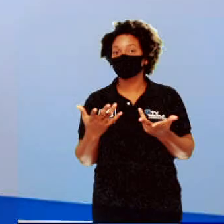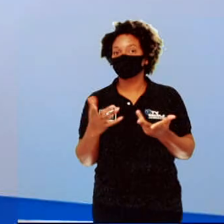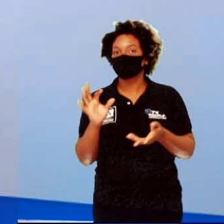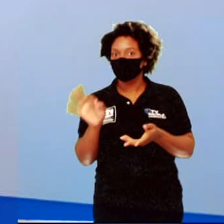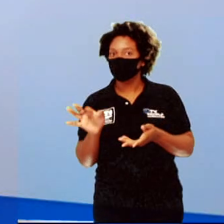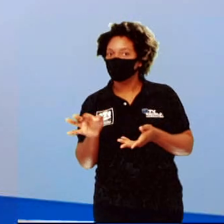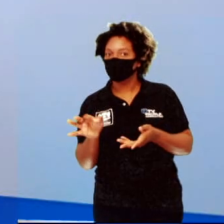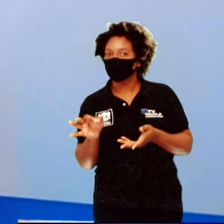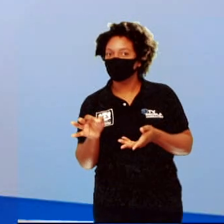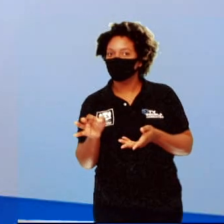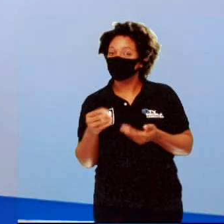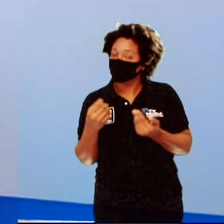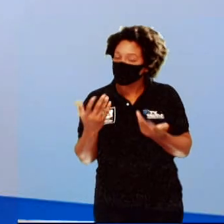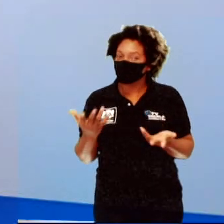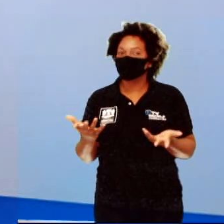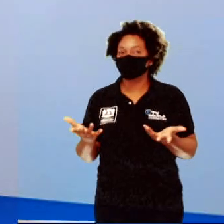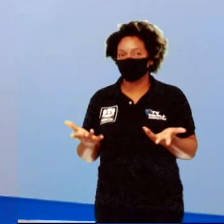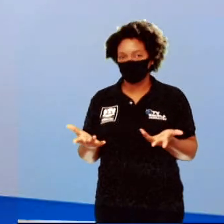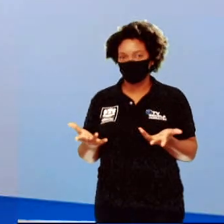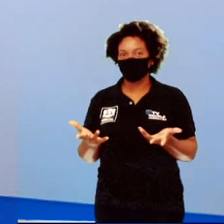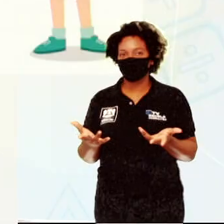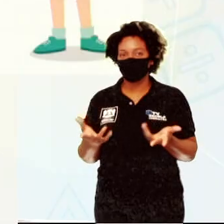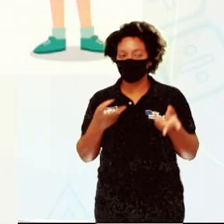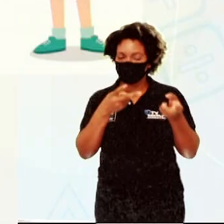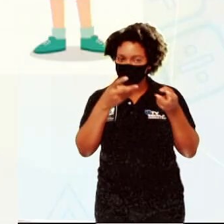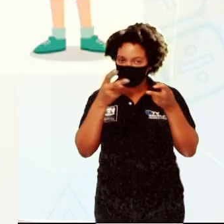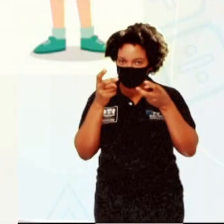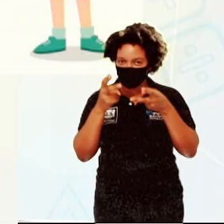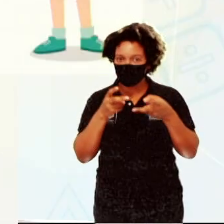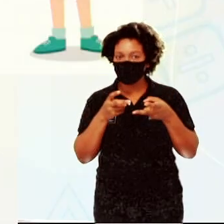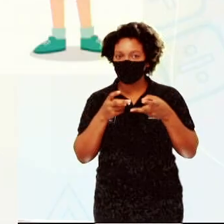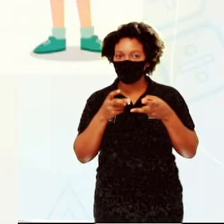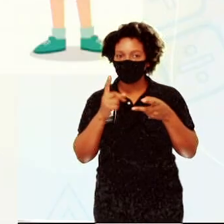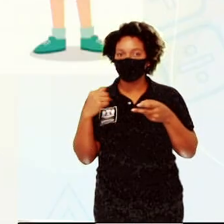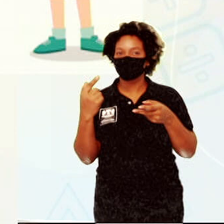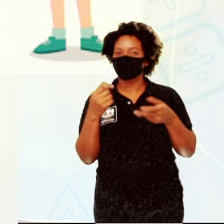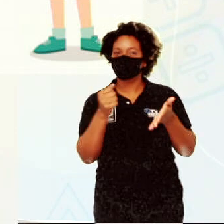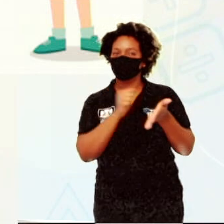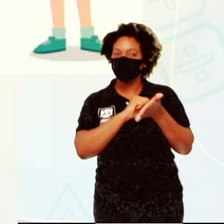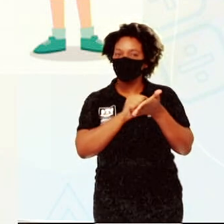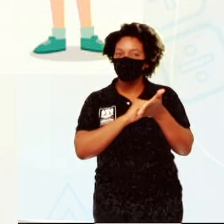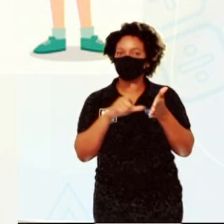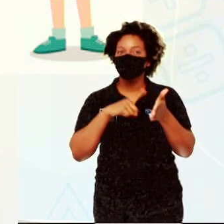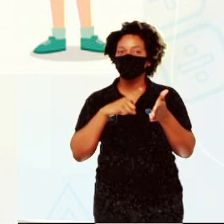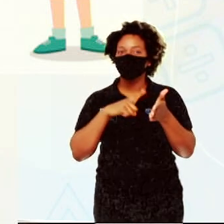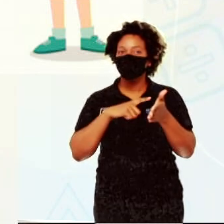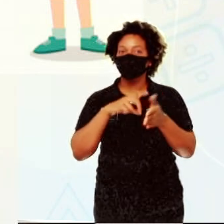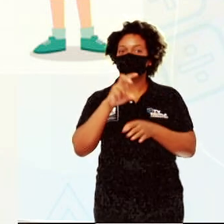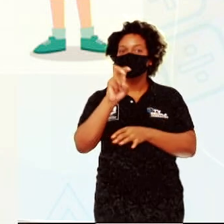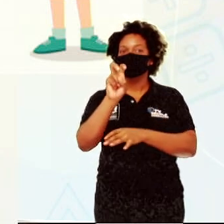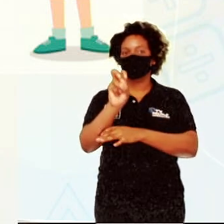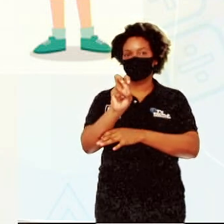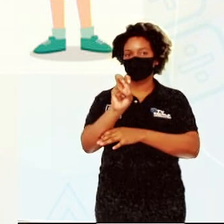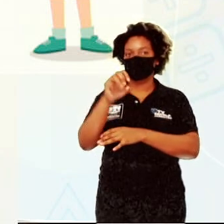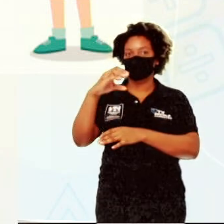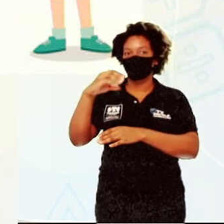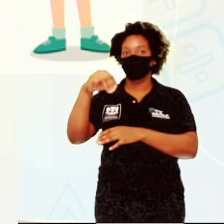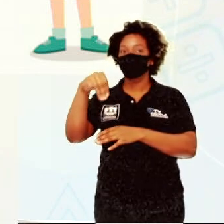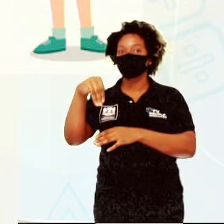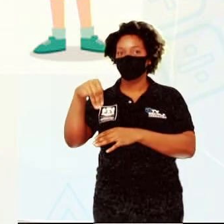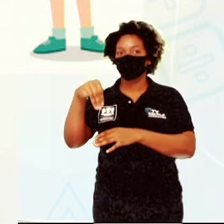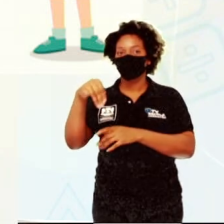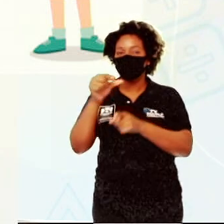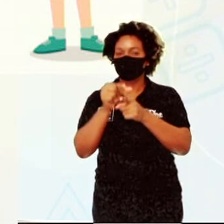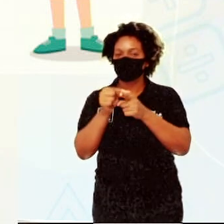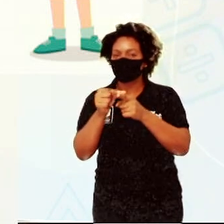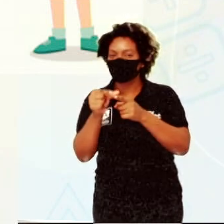acertou? Pois é. Olha só, a nossa borracha tem 5 centímetros.